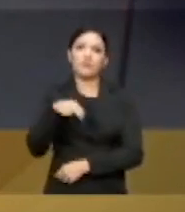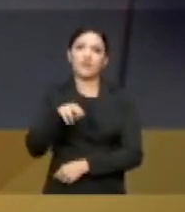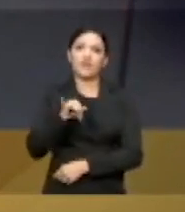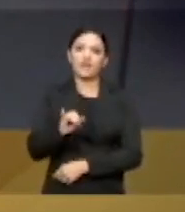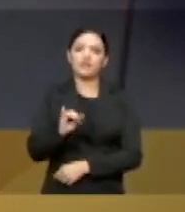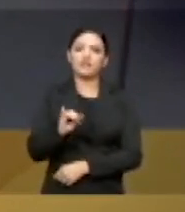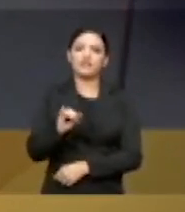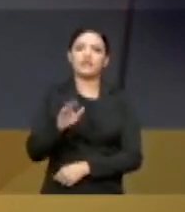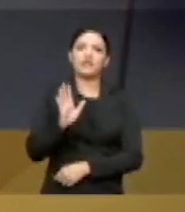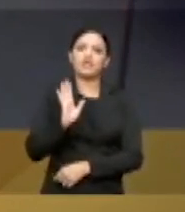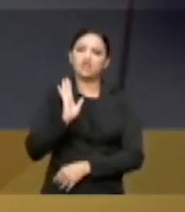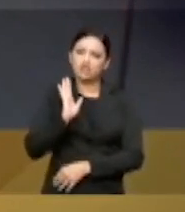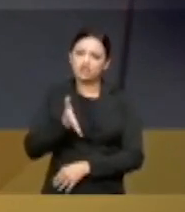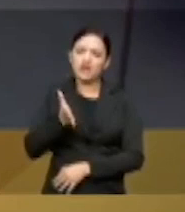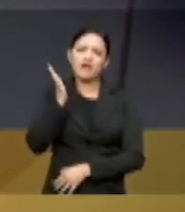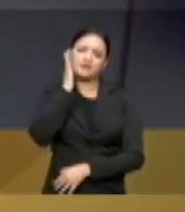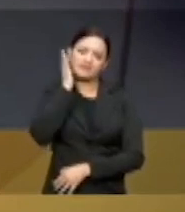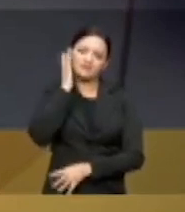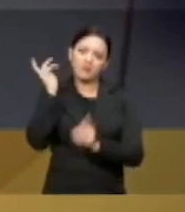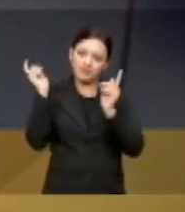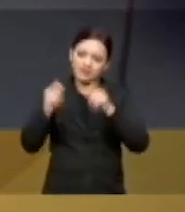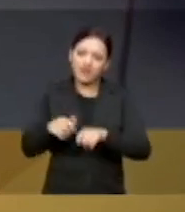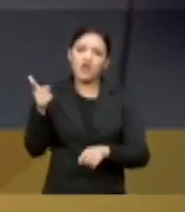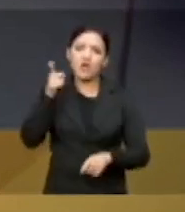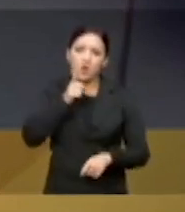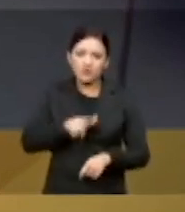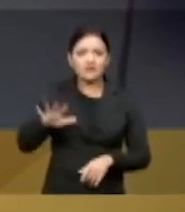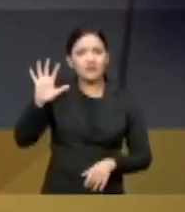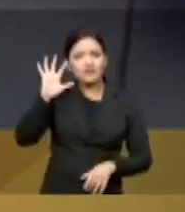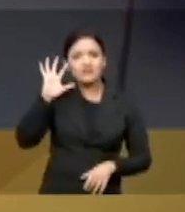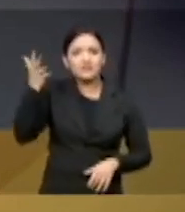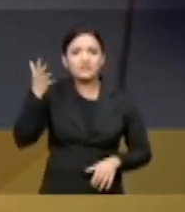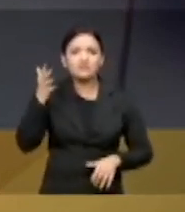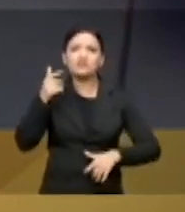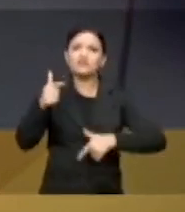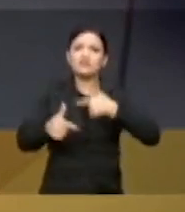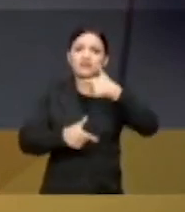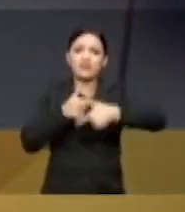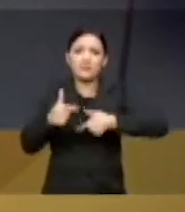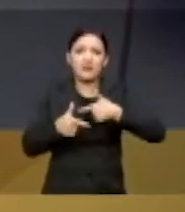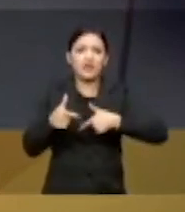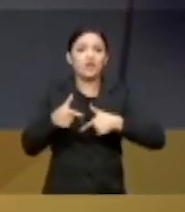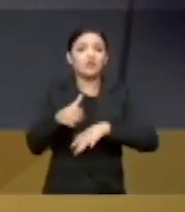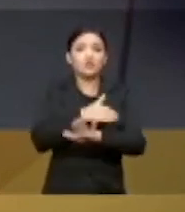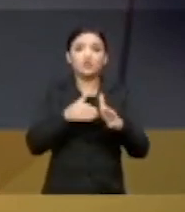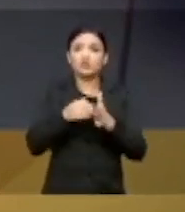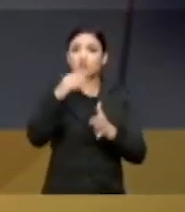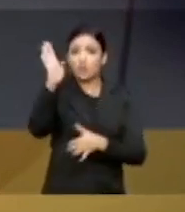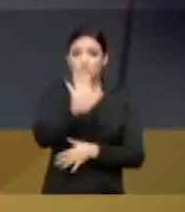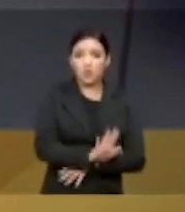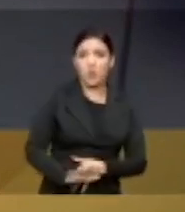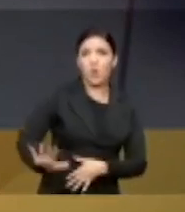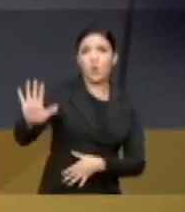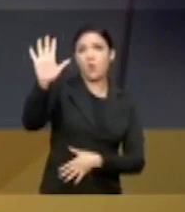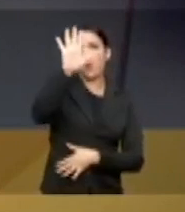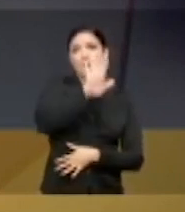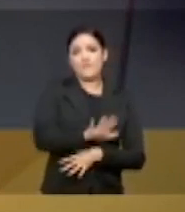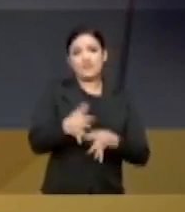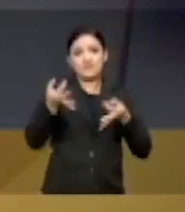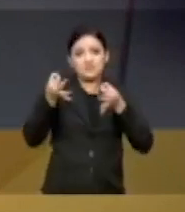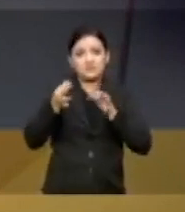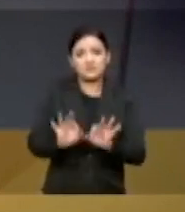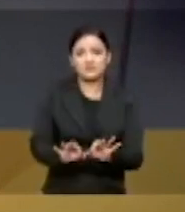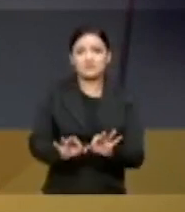e sabidamente maduro para atuar em todo o território nacional, com abrangência, homogeneidade